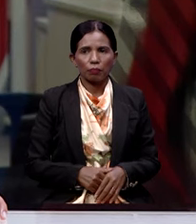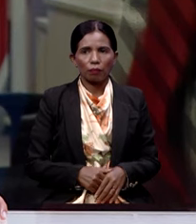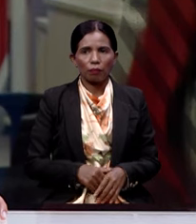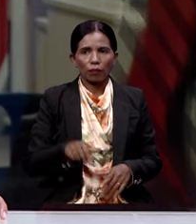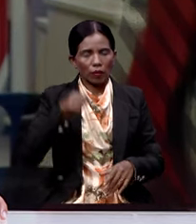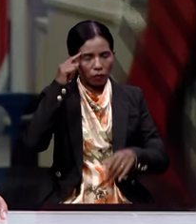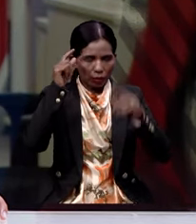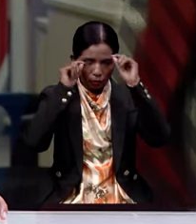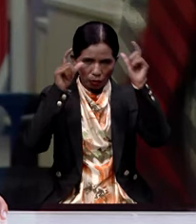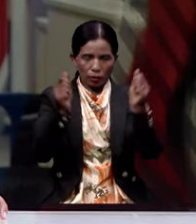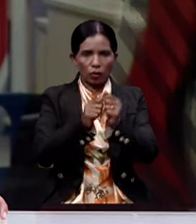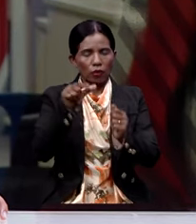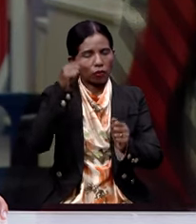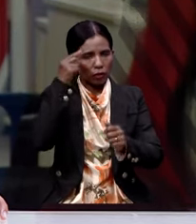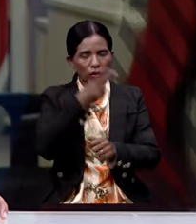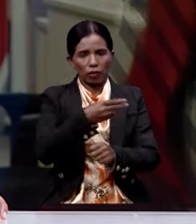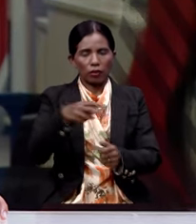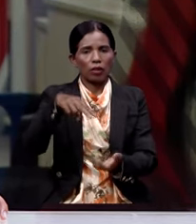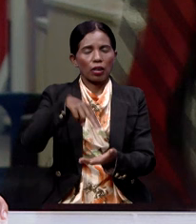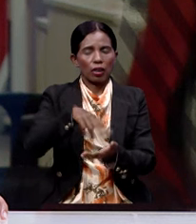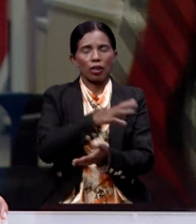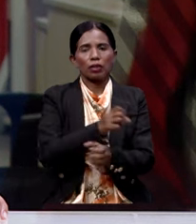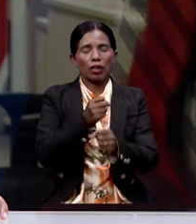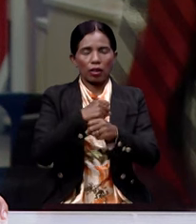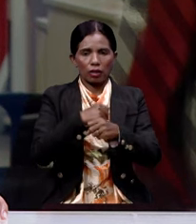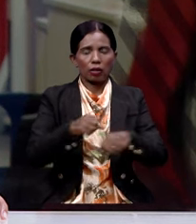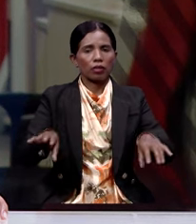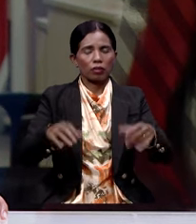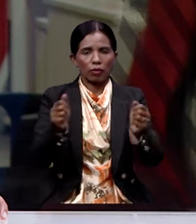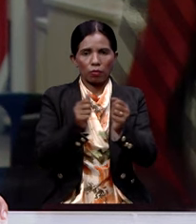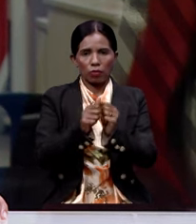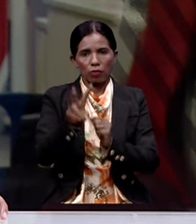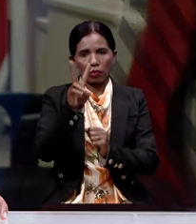Governo Timor-Leste no governo Indonésia estabelece acordo de cooperação rua.